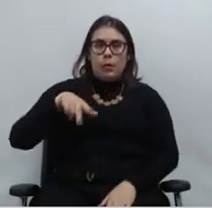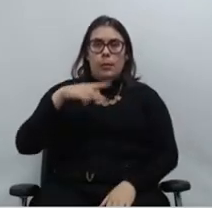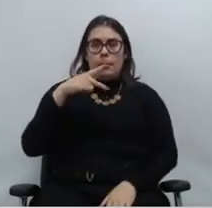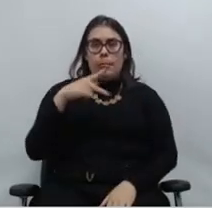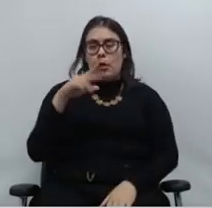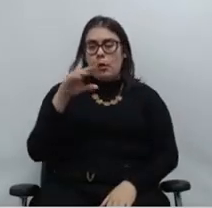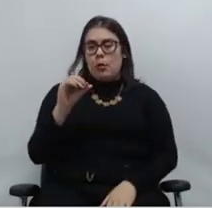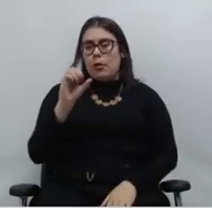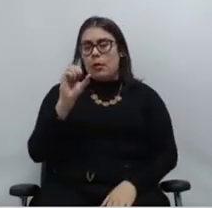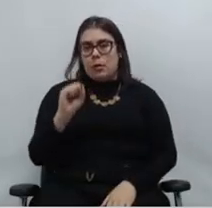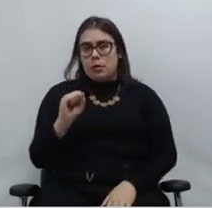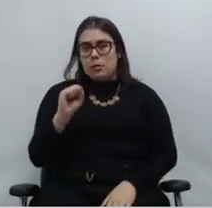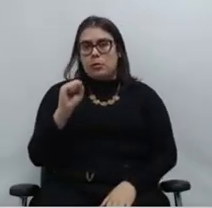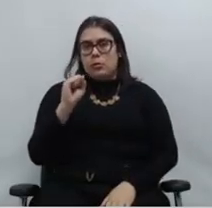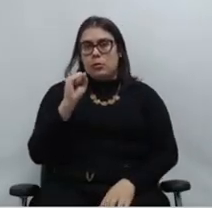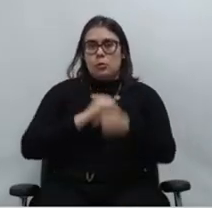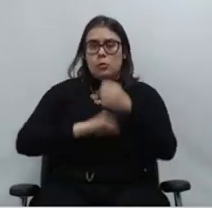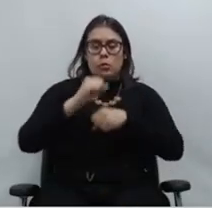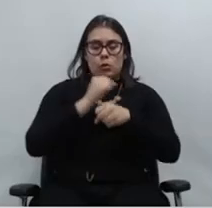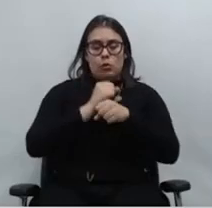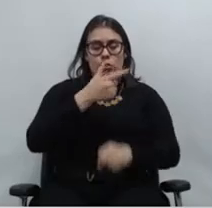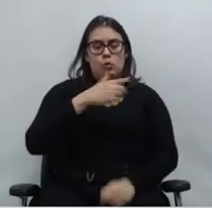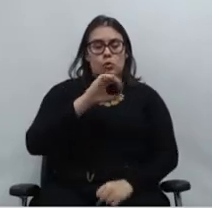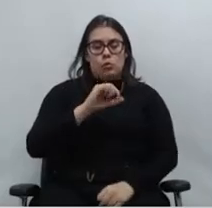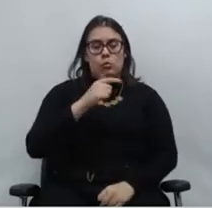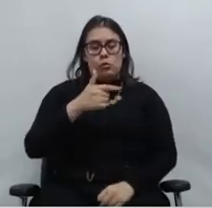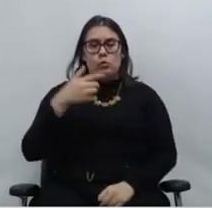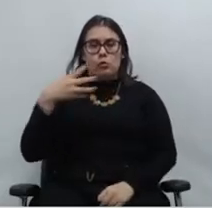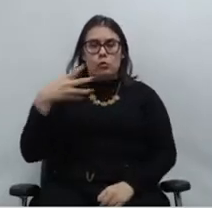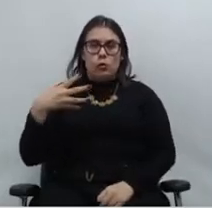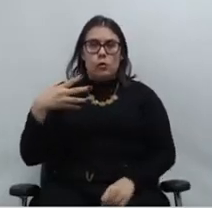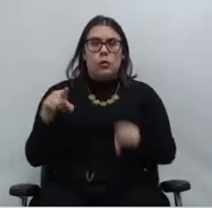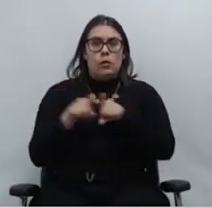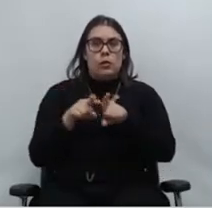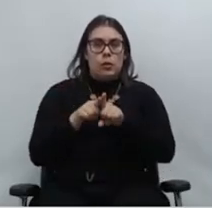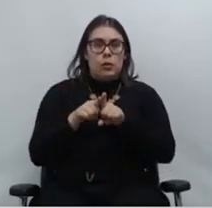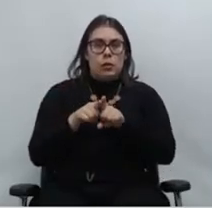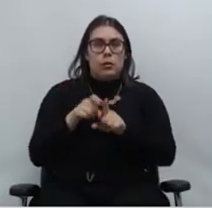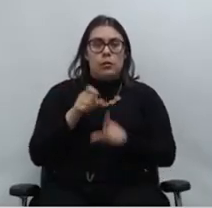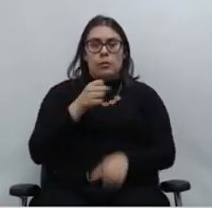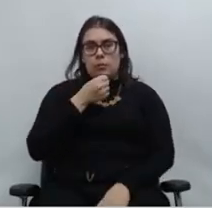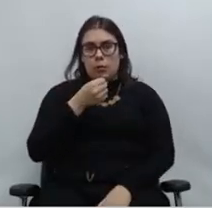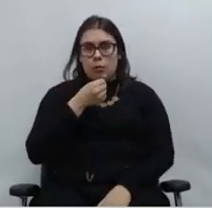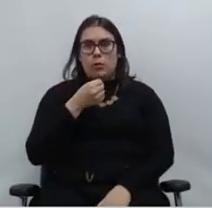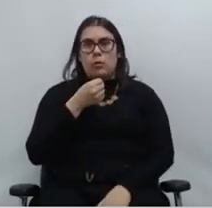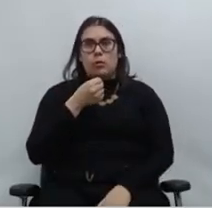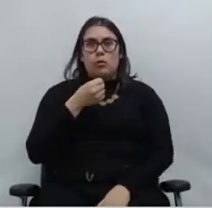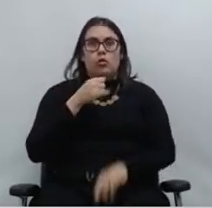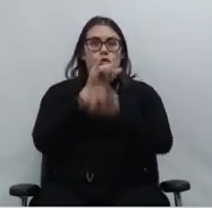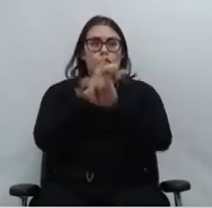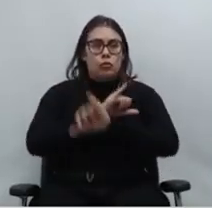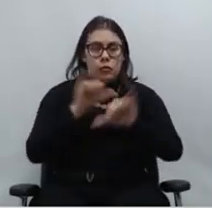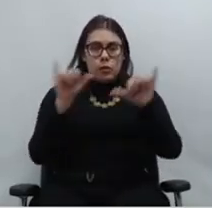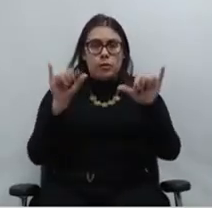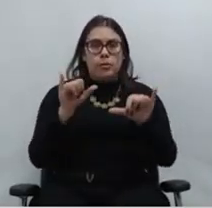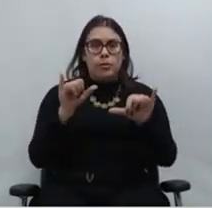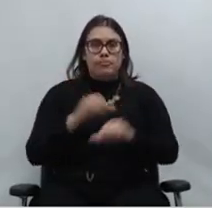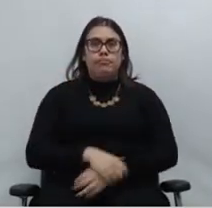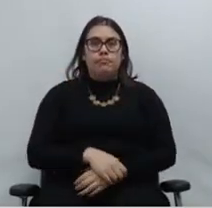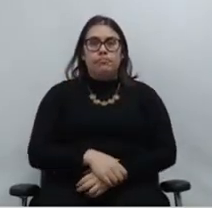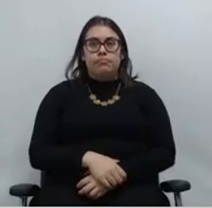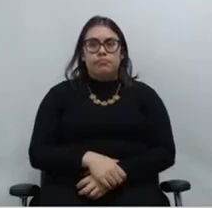de 2024, por exemplo, em relação ao podcast e outros produtos de branding.